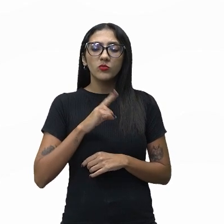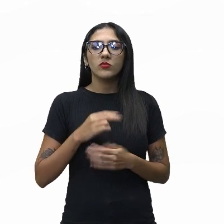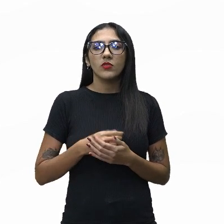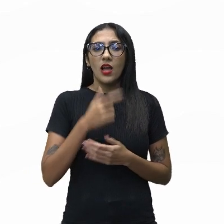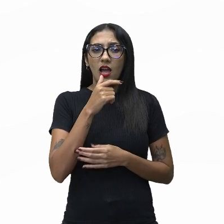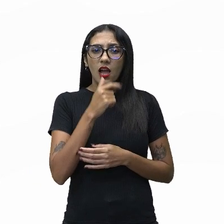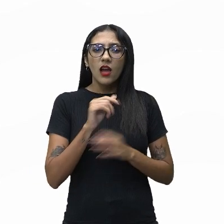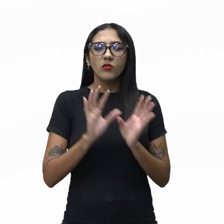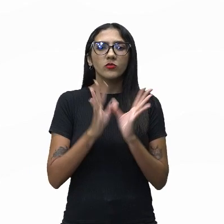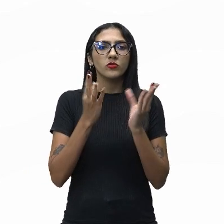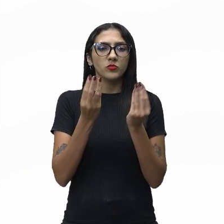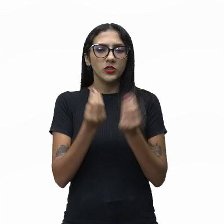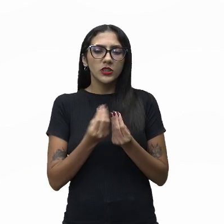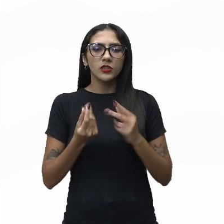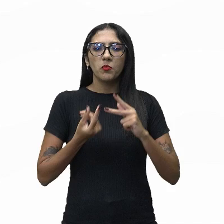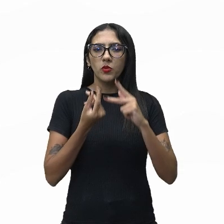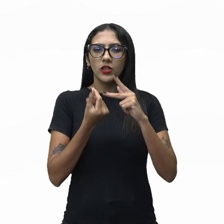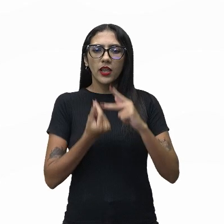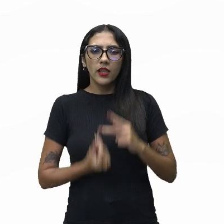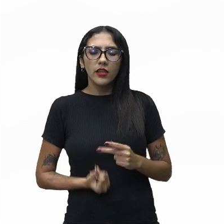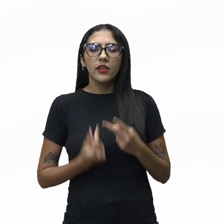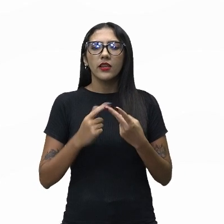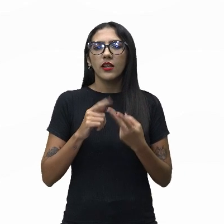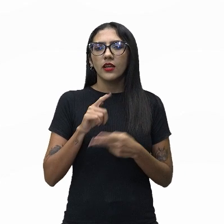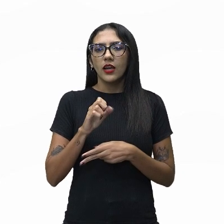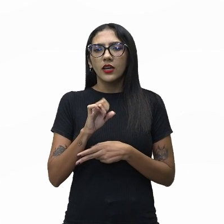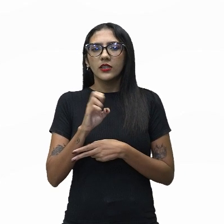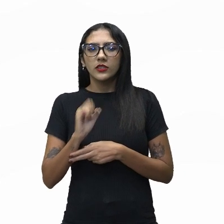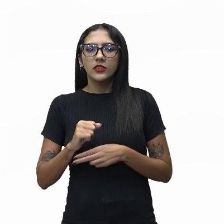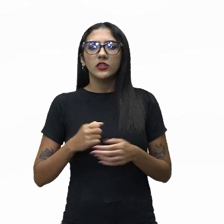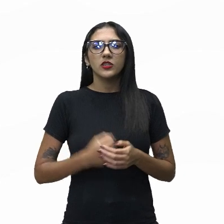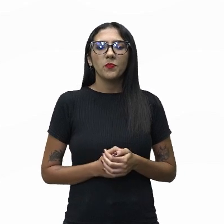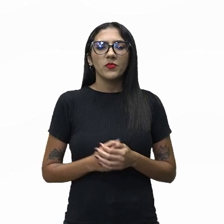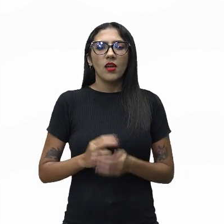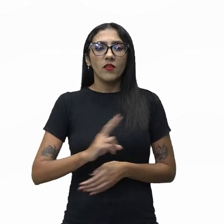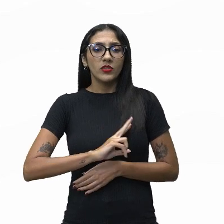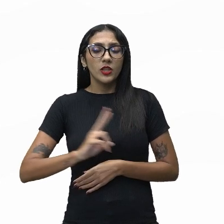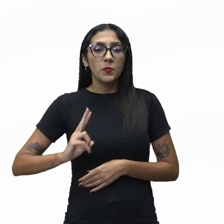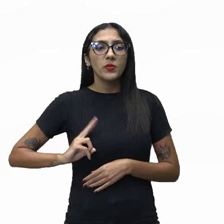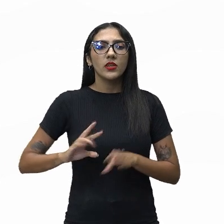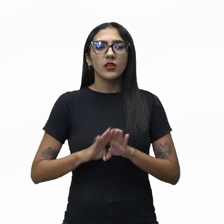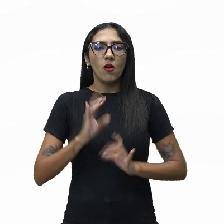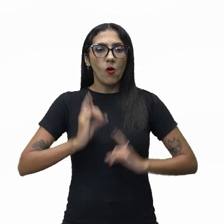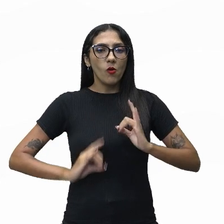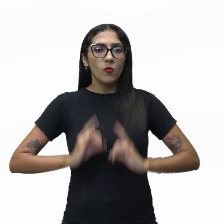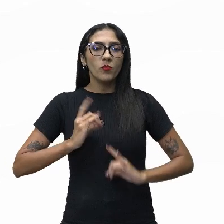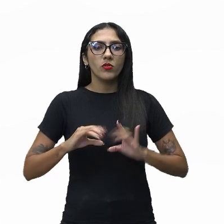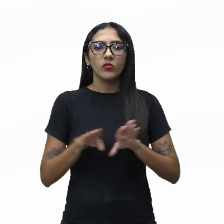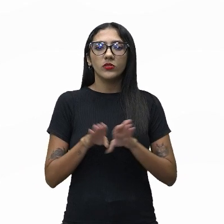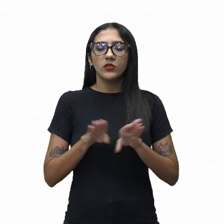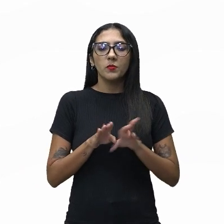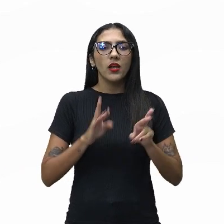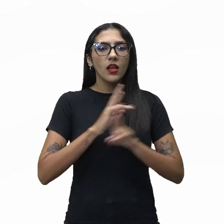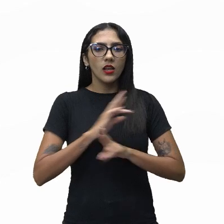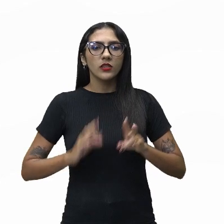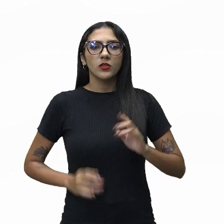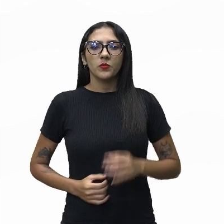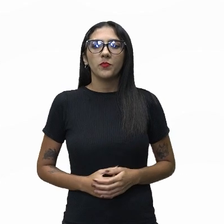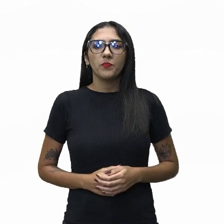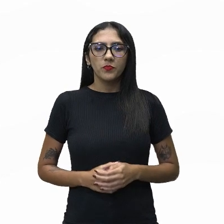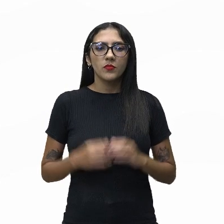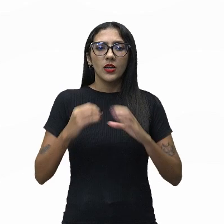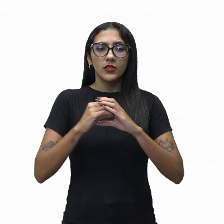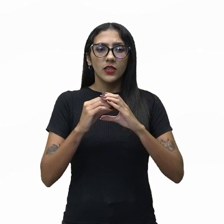por substâncias como proteínas, gases, vitaminas e hormônios e resíduos metabólicos, células e